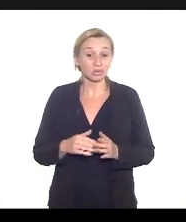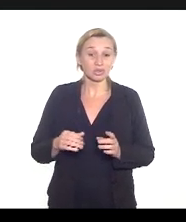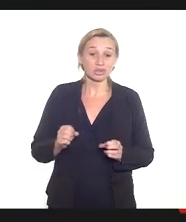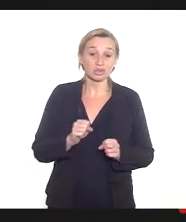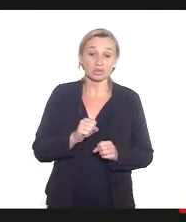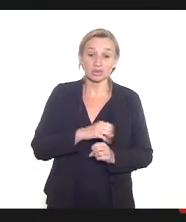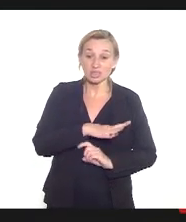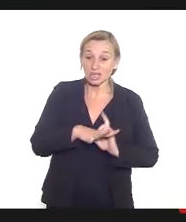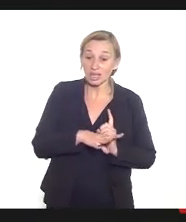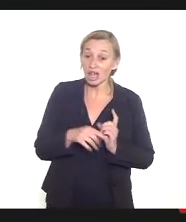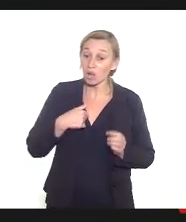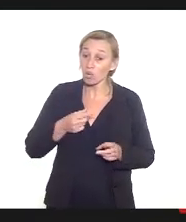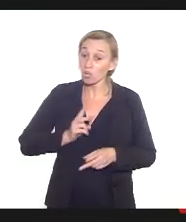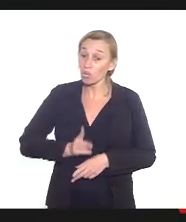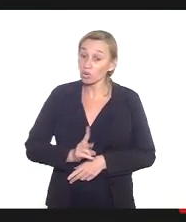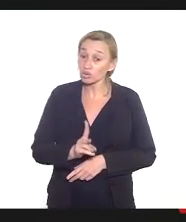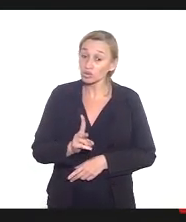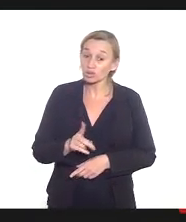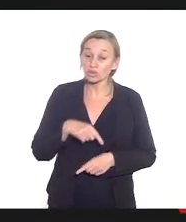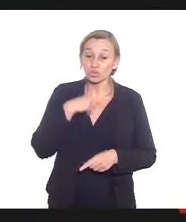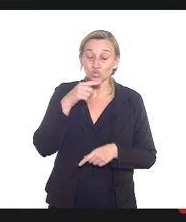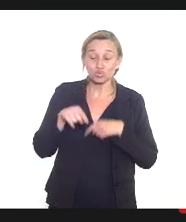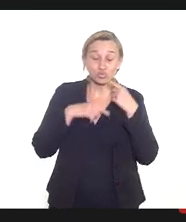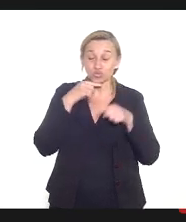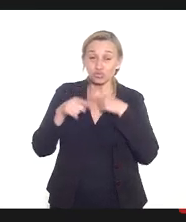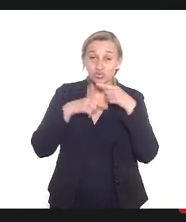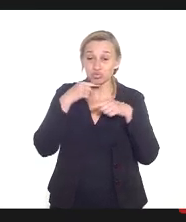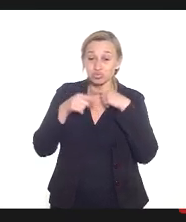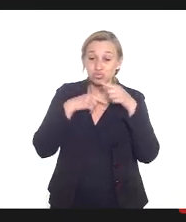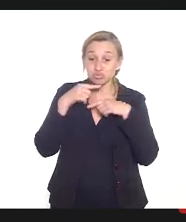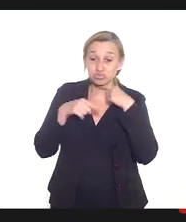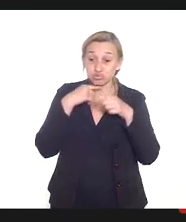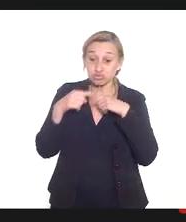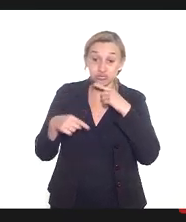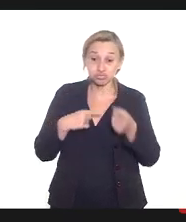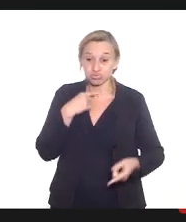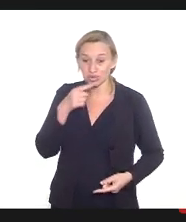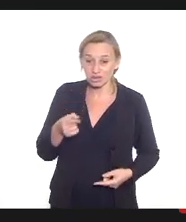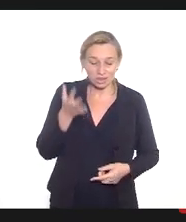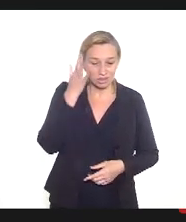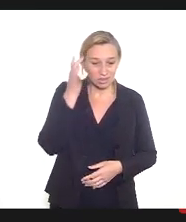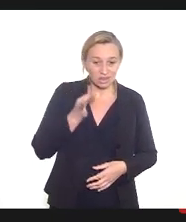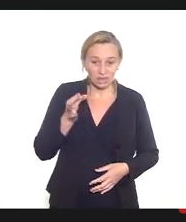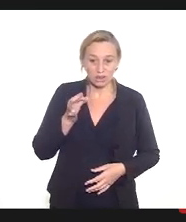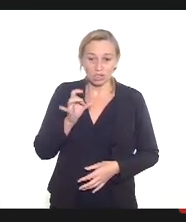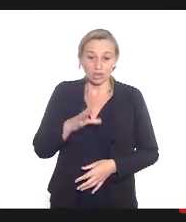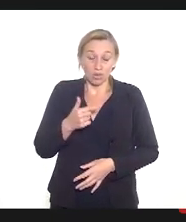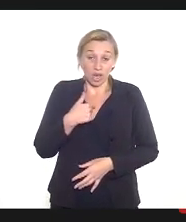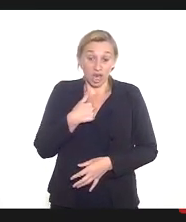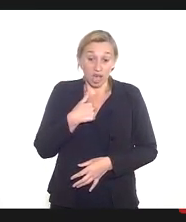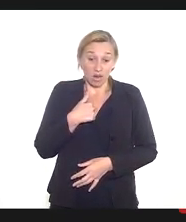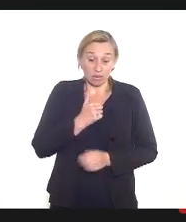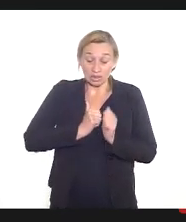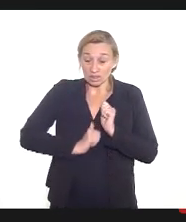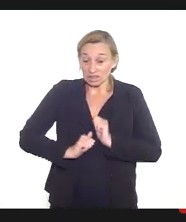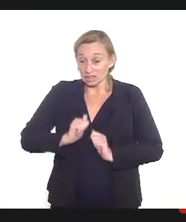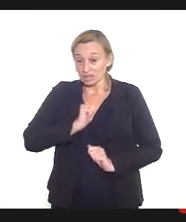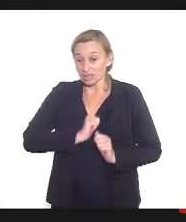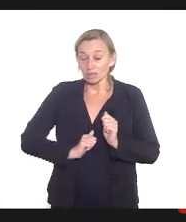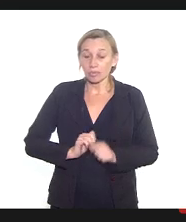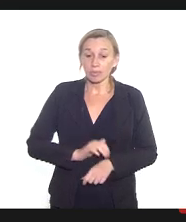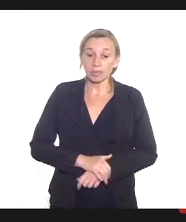Mas eu continuo com muitas dúvidas eu não sei se só eu que tô nem angustiada